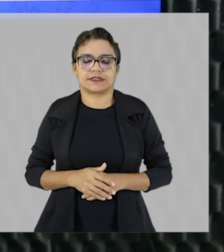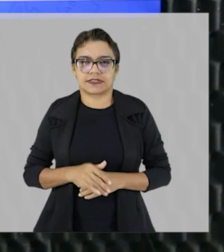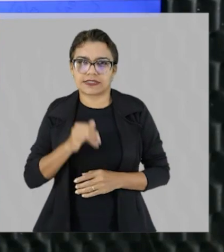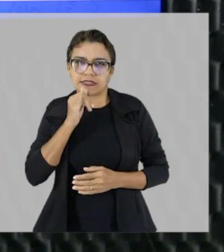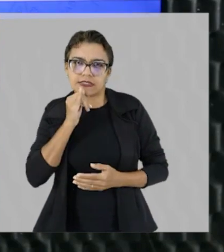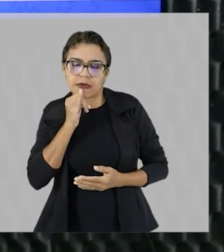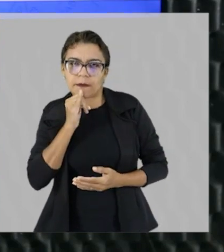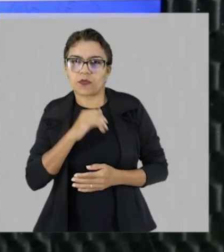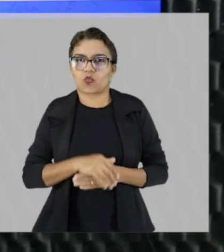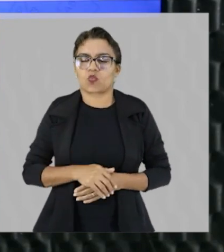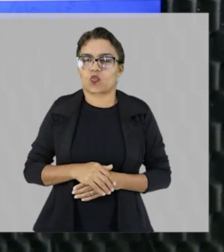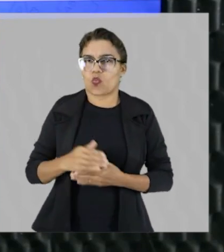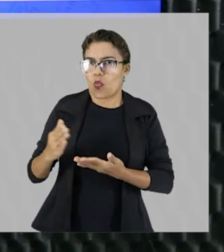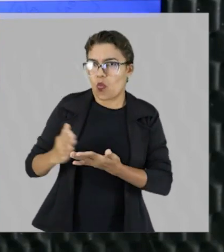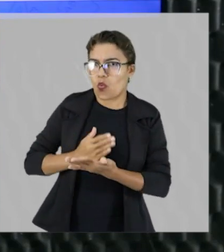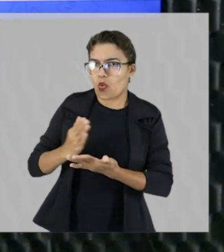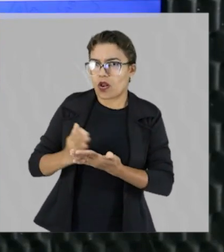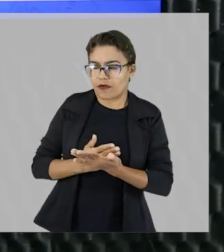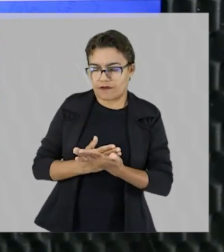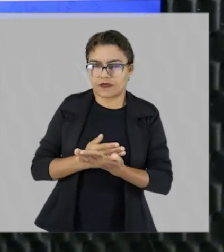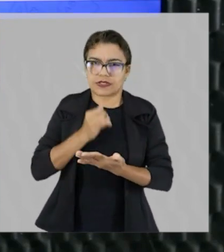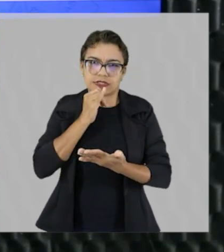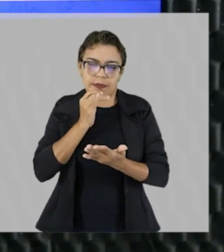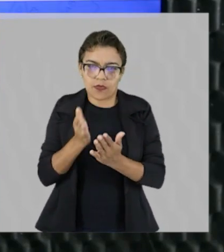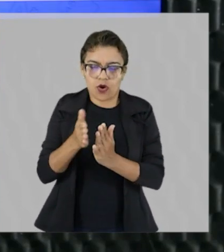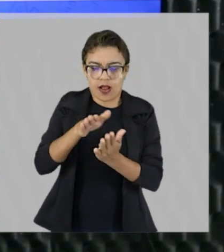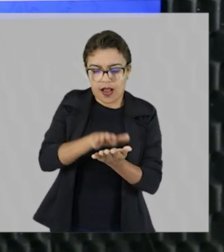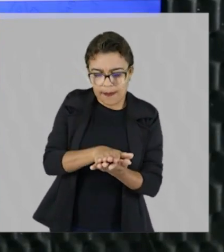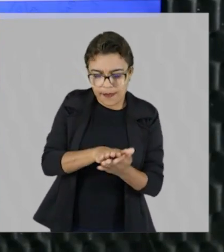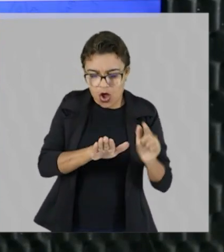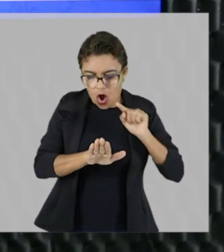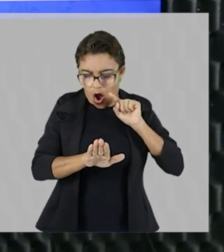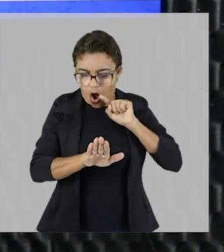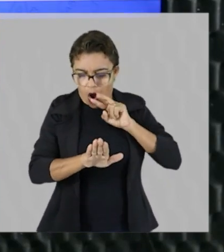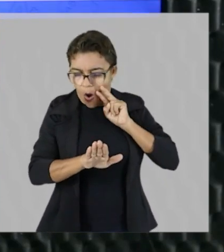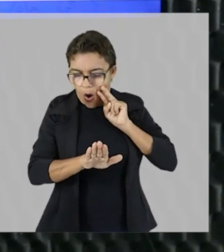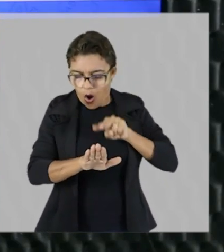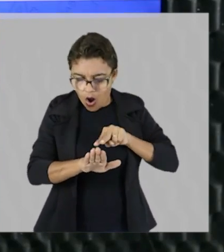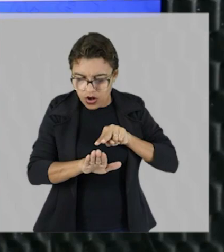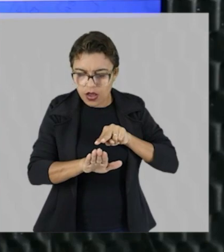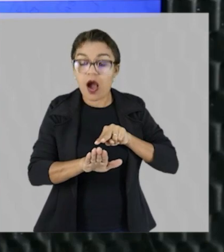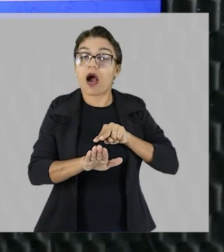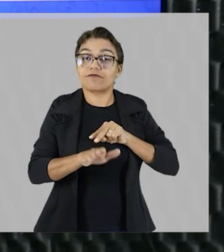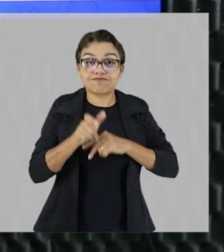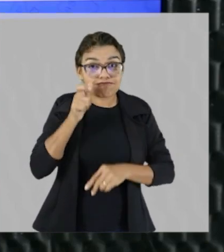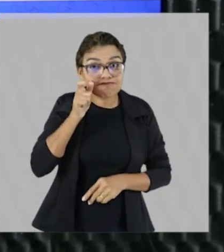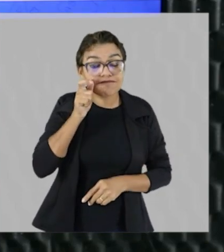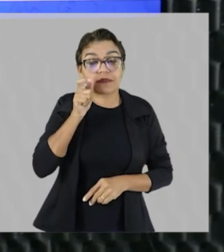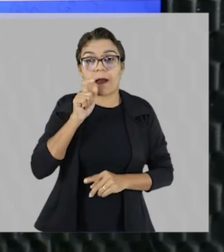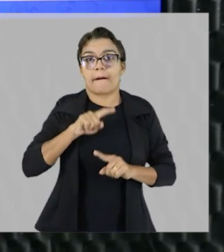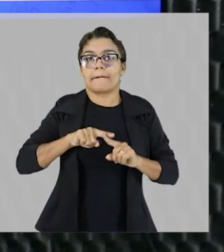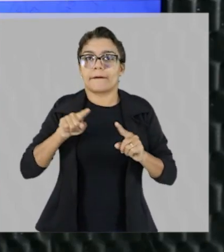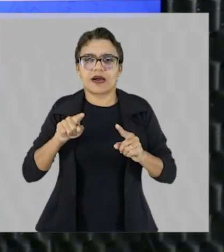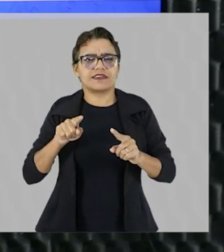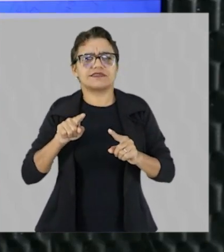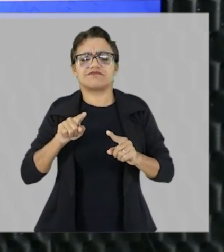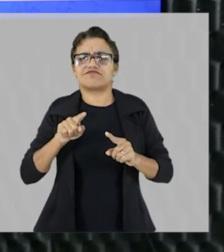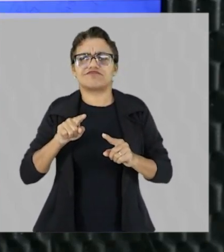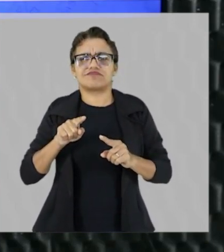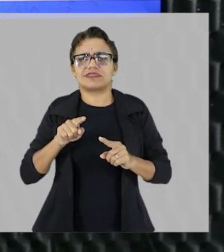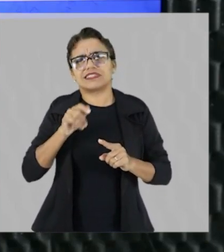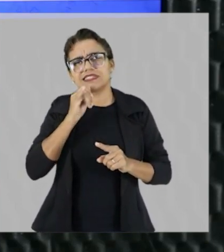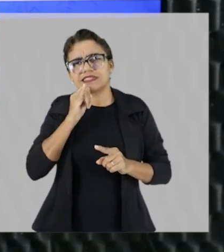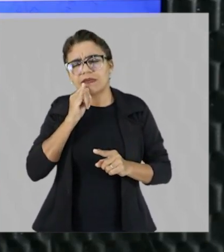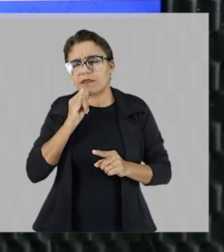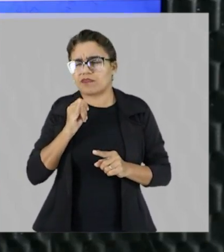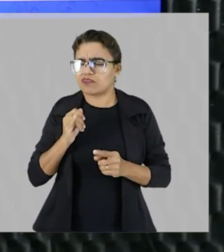capa. Você olha a capa, você se interessa pelo título, mas você não vai lá na orelha do livro ler o que ele está te dizendo. Aí, às vezes, você pega, chega em